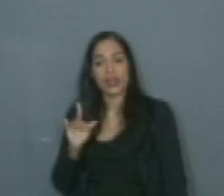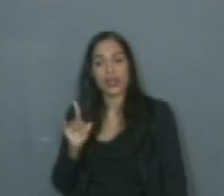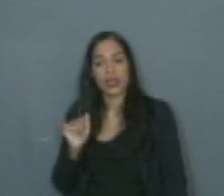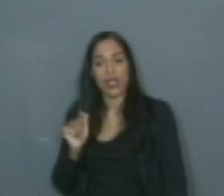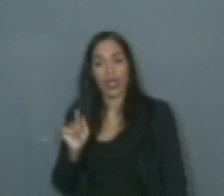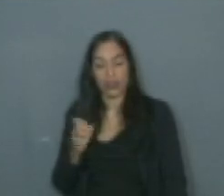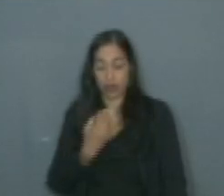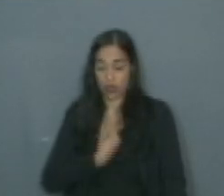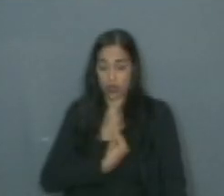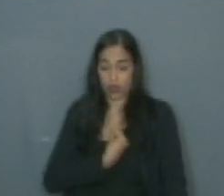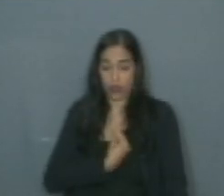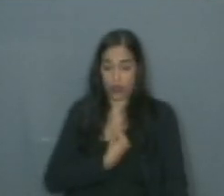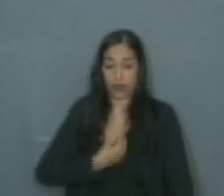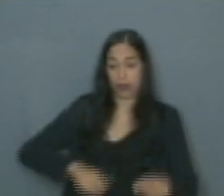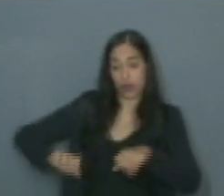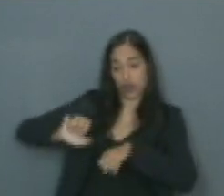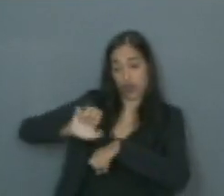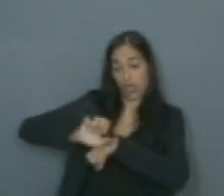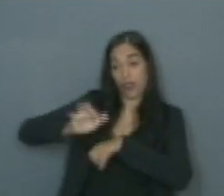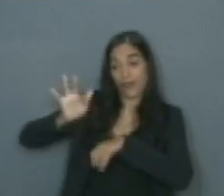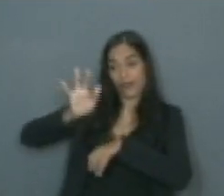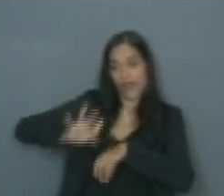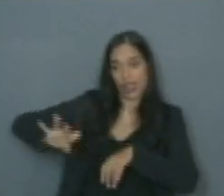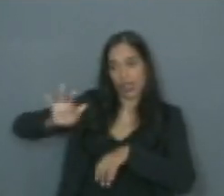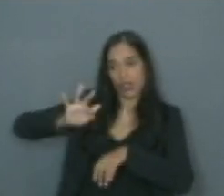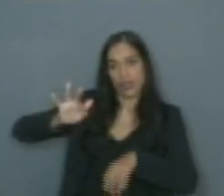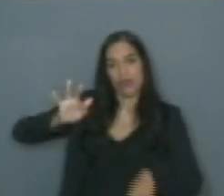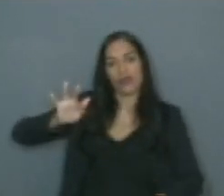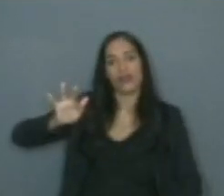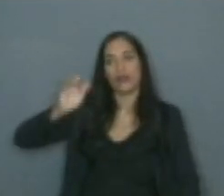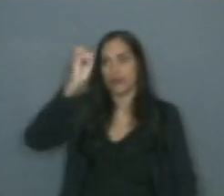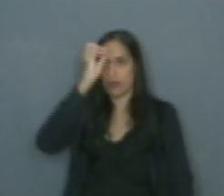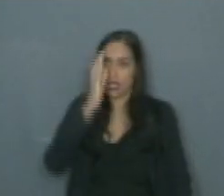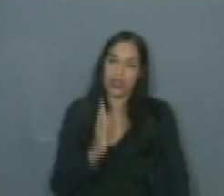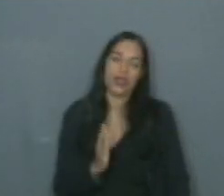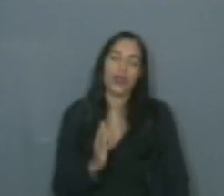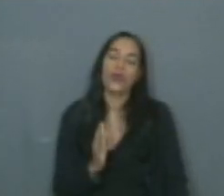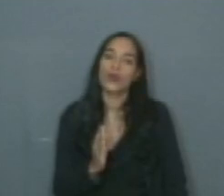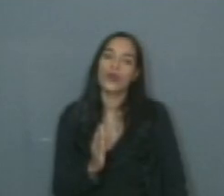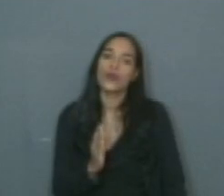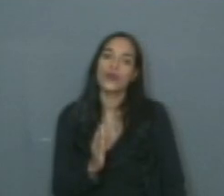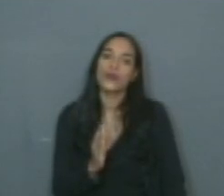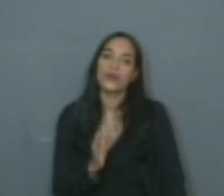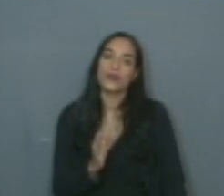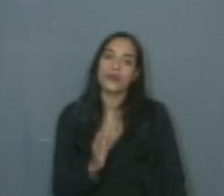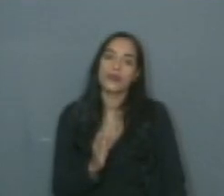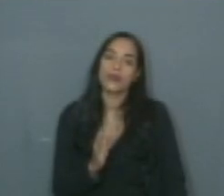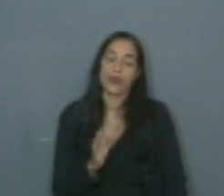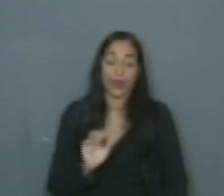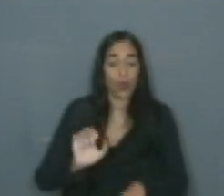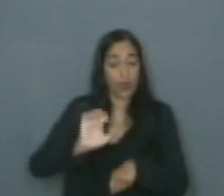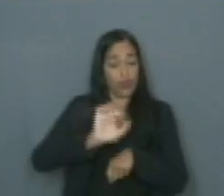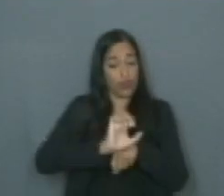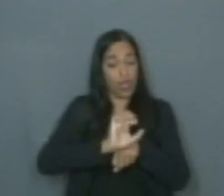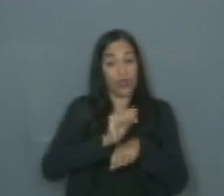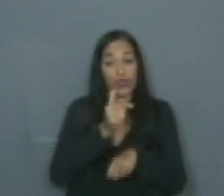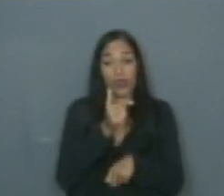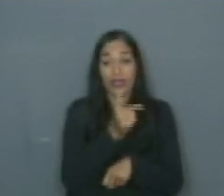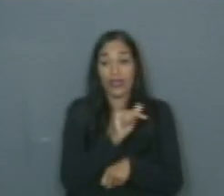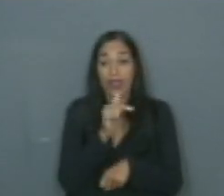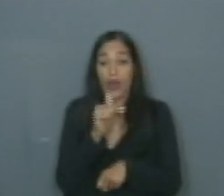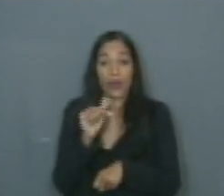Nós vivemos num Estado federativo, que é o Brasil, e para explicar a confusão que fazem, laicidade é que o Estado não tem